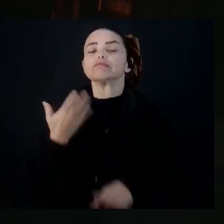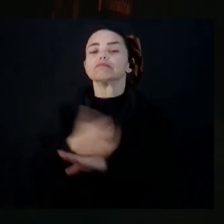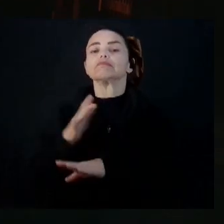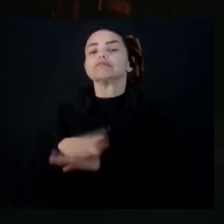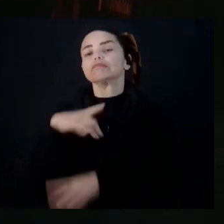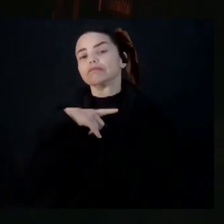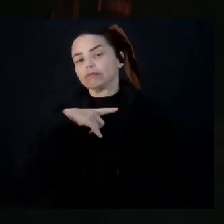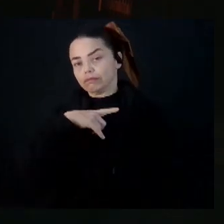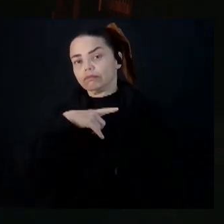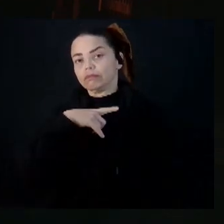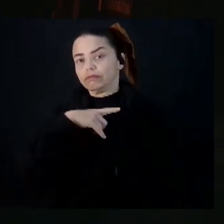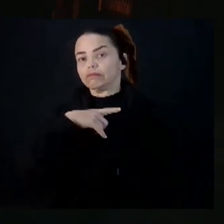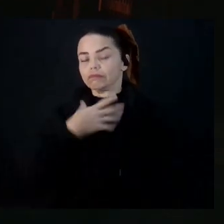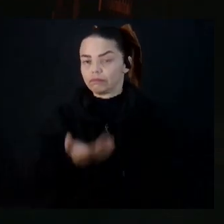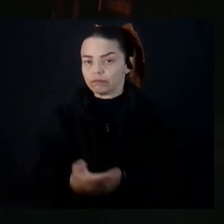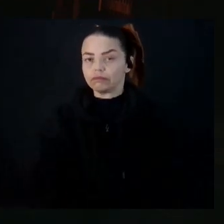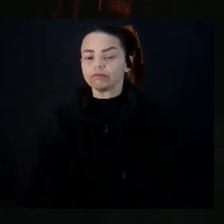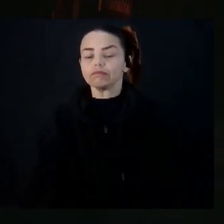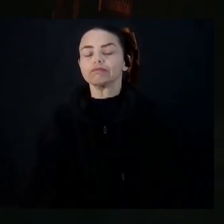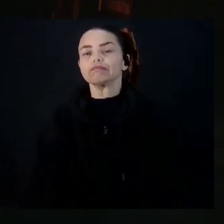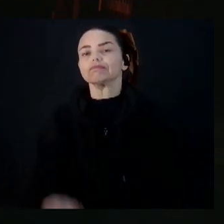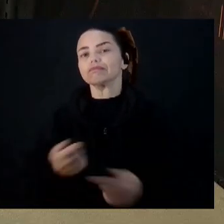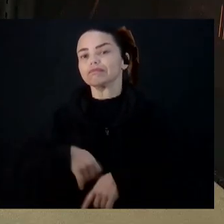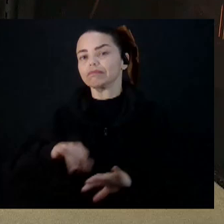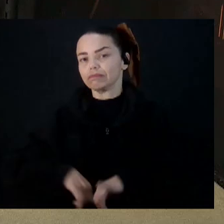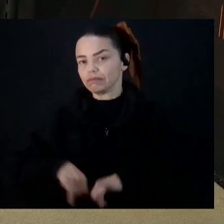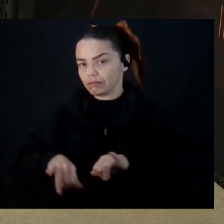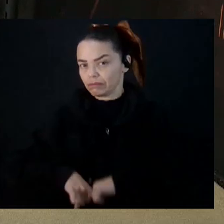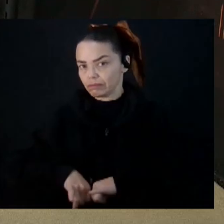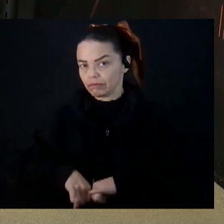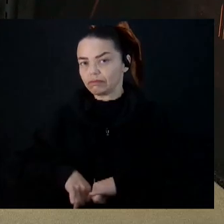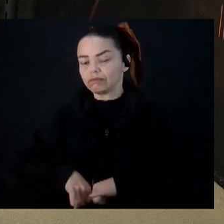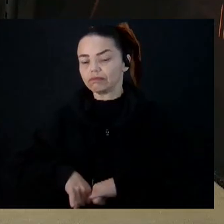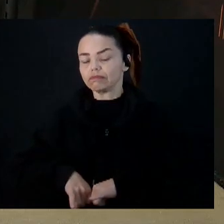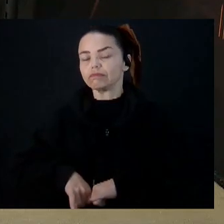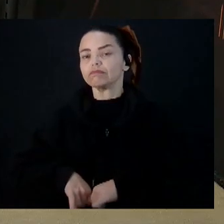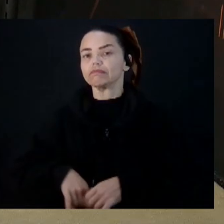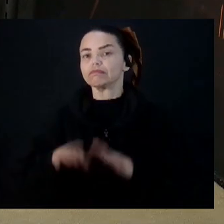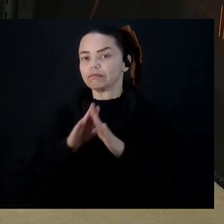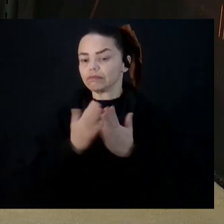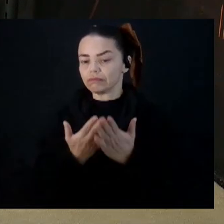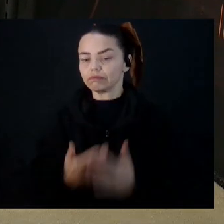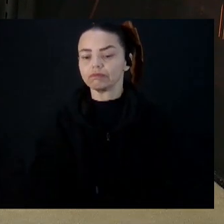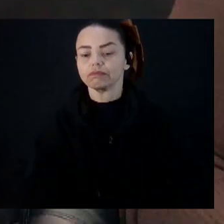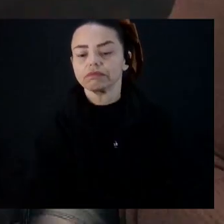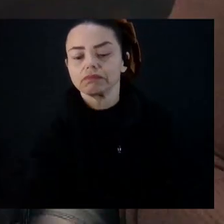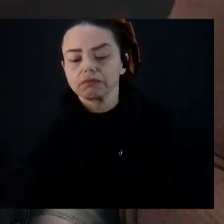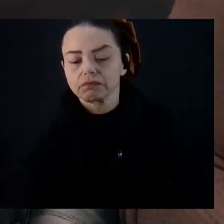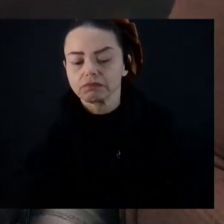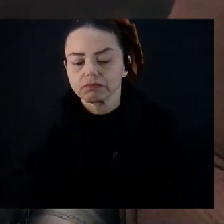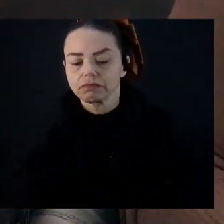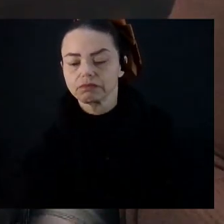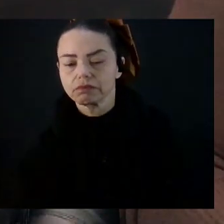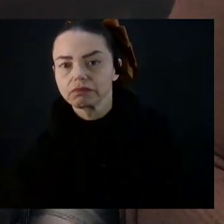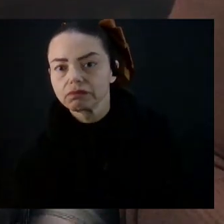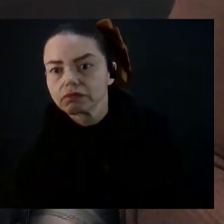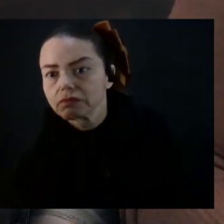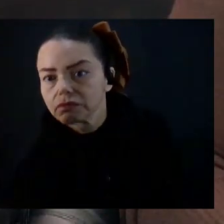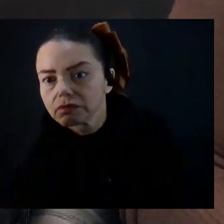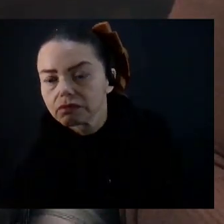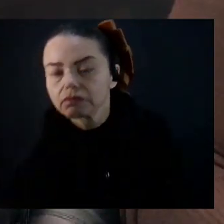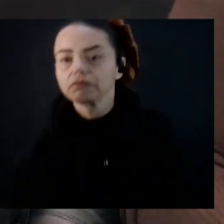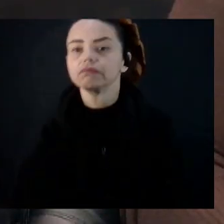diante desse possível sofrimento da criança mesmo, mediante a escola? Sim, os sinais que nós devemos